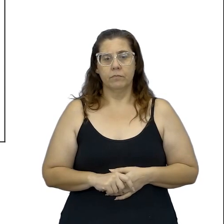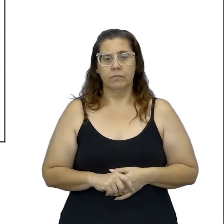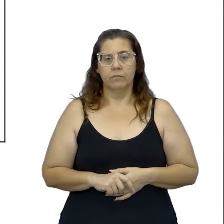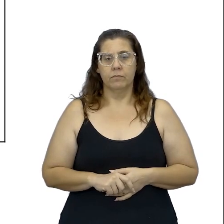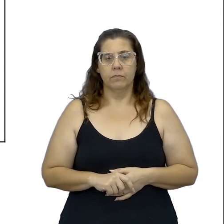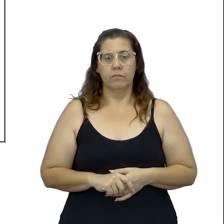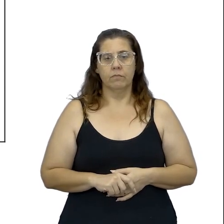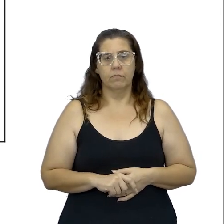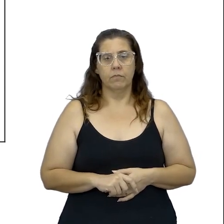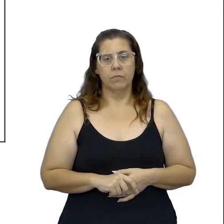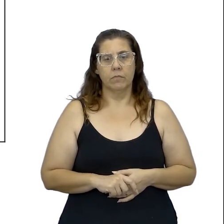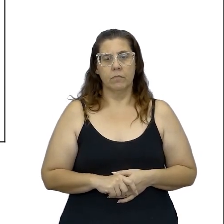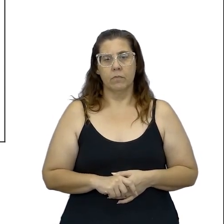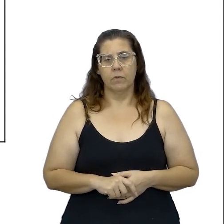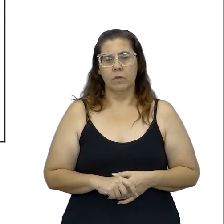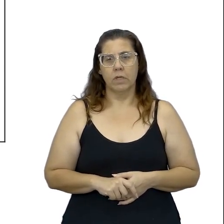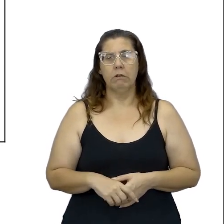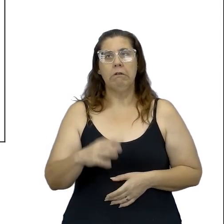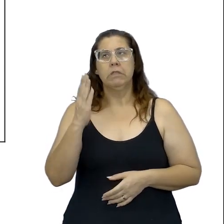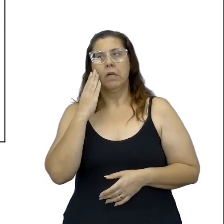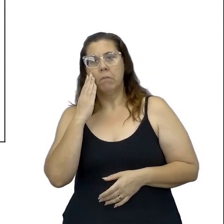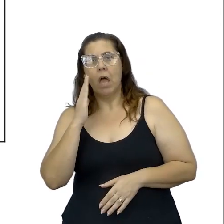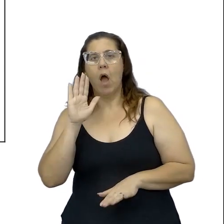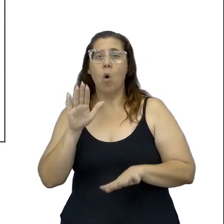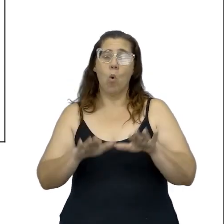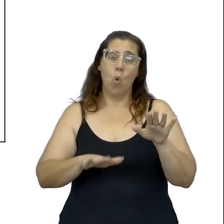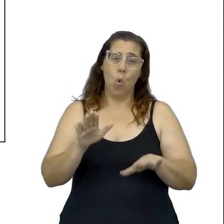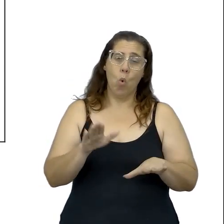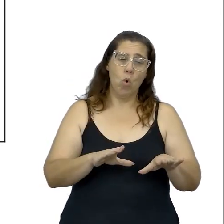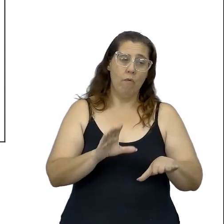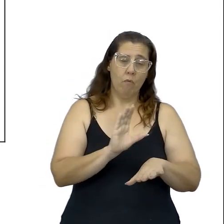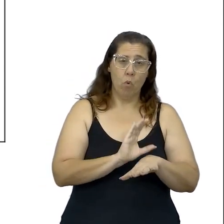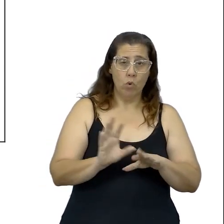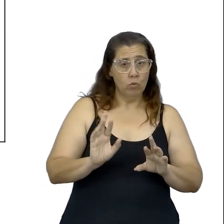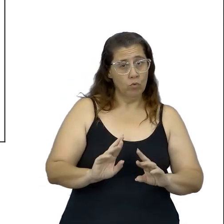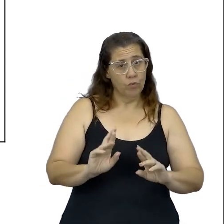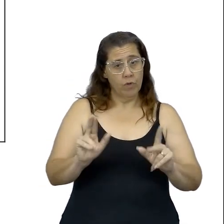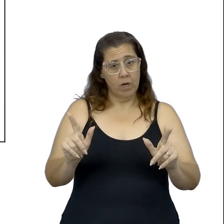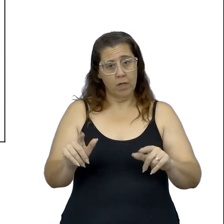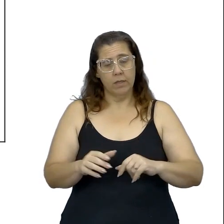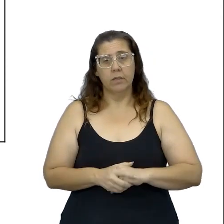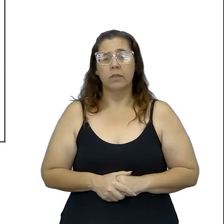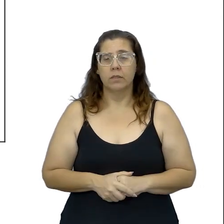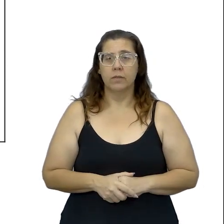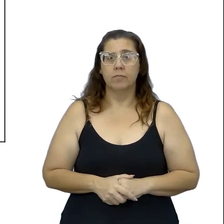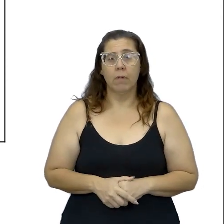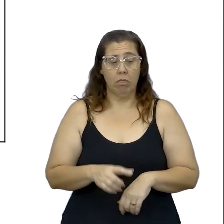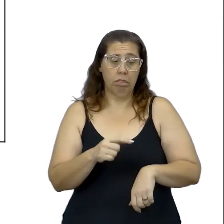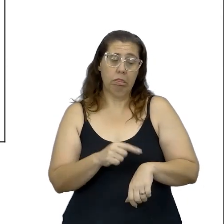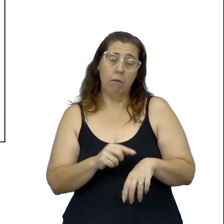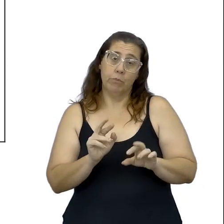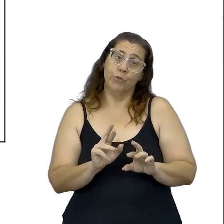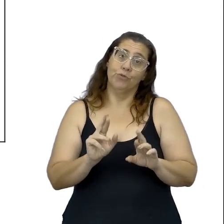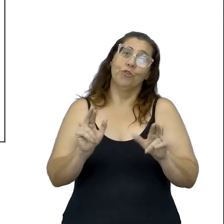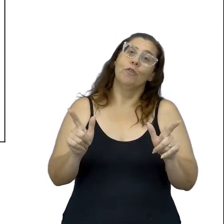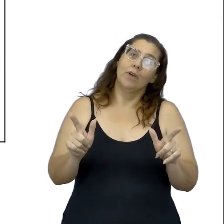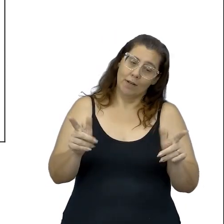Porque nós sabemos que muitos têm formações diferentes até, né? Em tempos diferentes